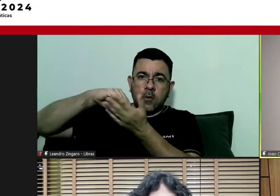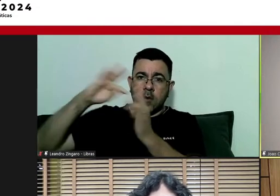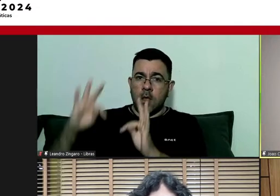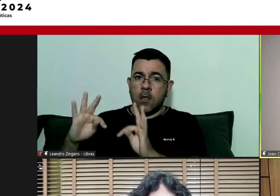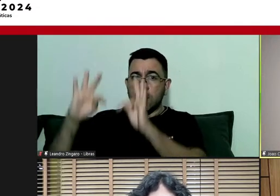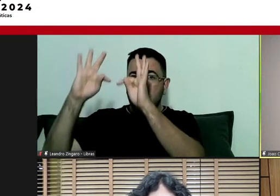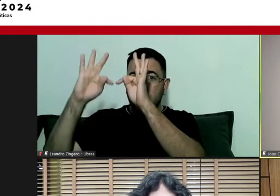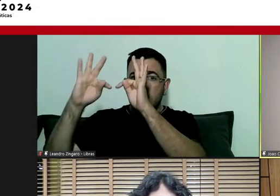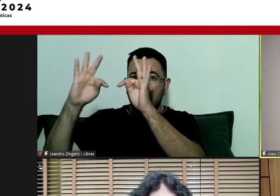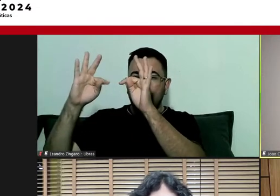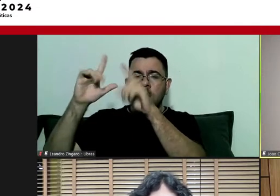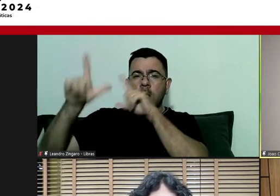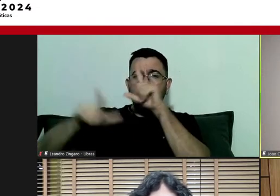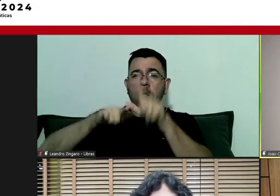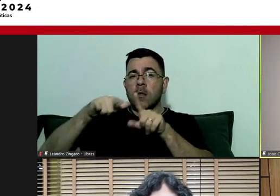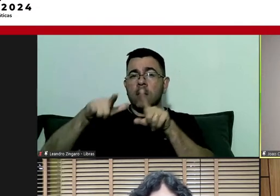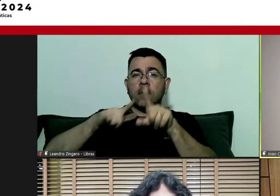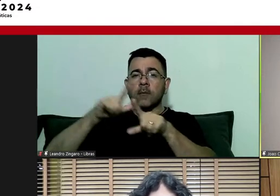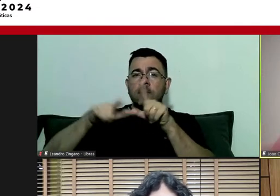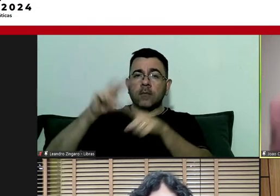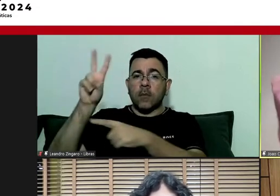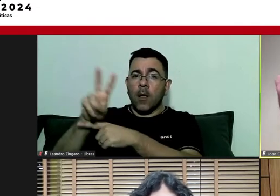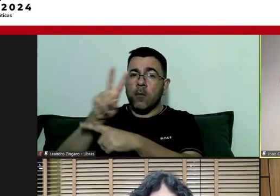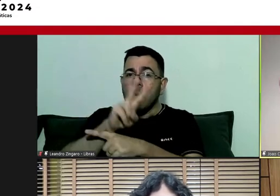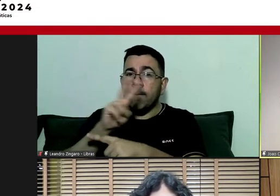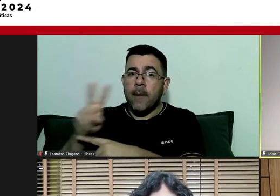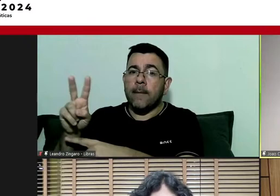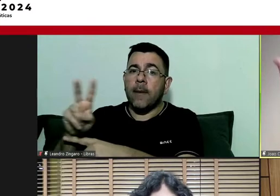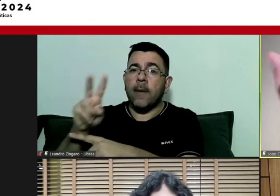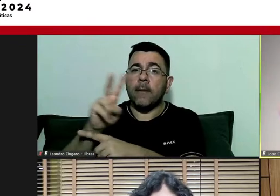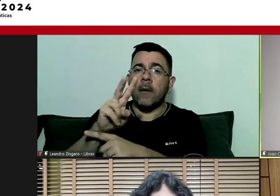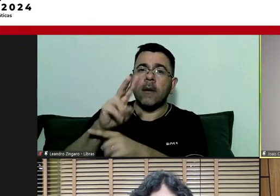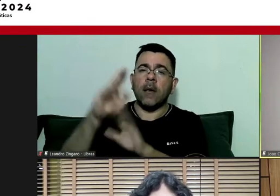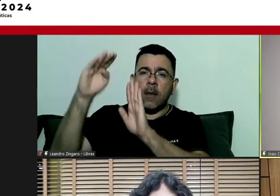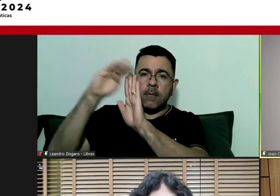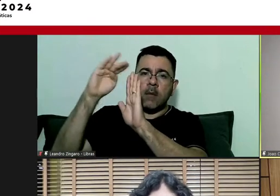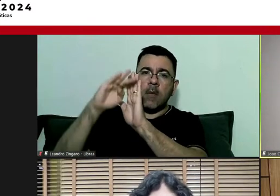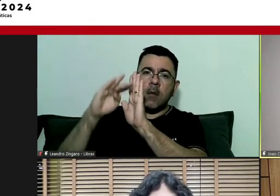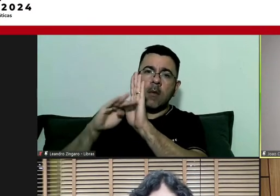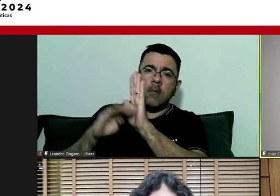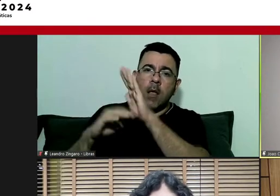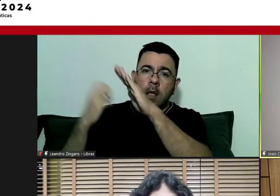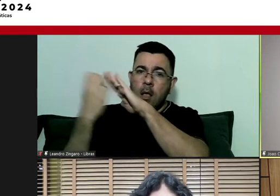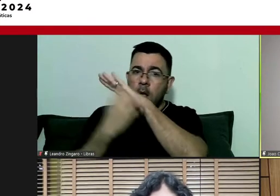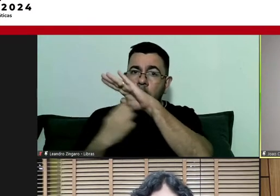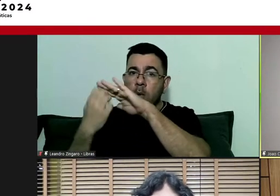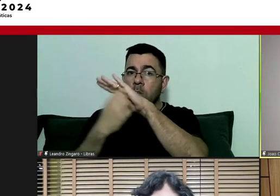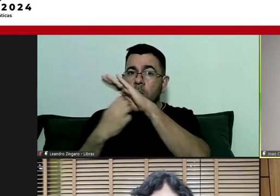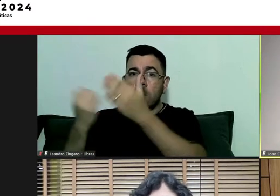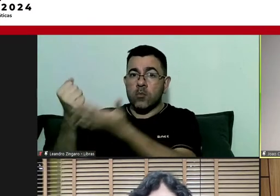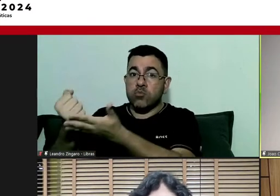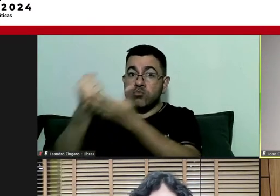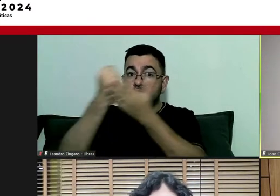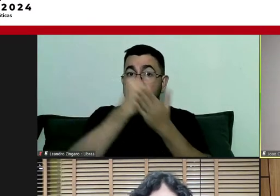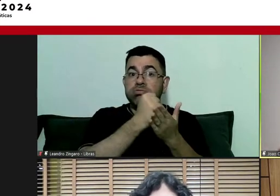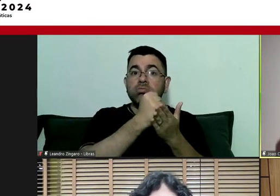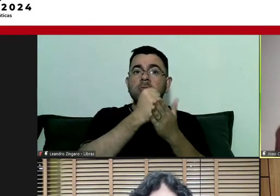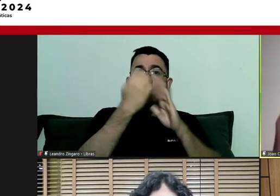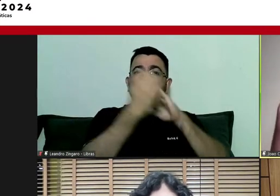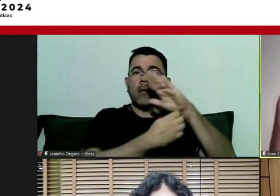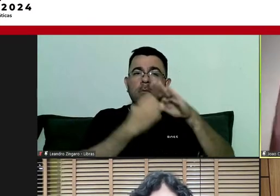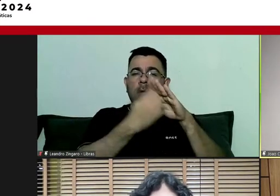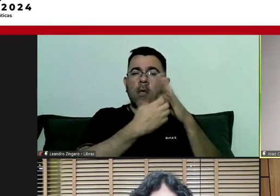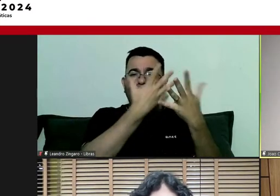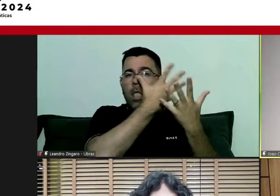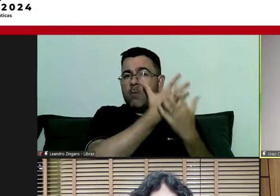tem um trabalho de curadoria de aprovação e tem um protocolo de adesão das empresas Então as empresas aderem para colocar as